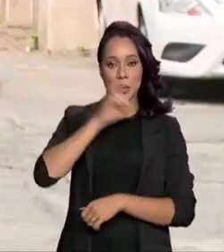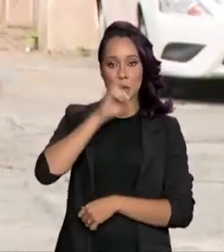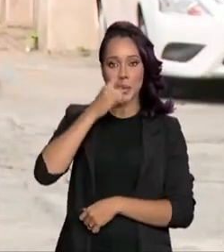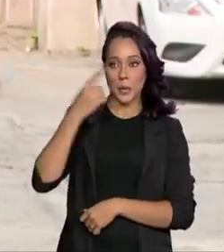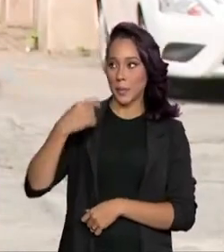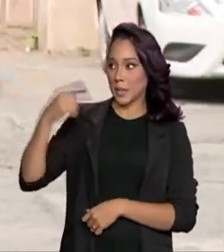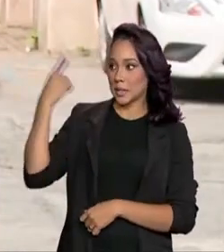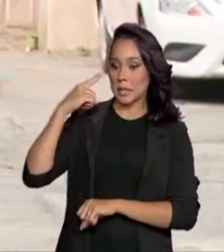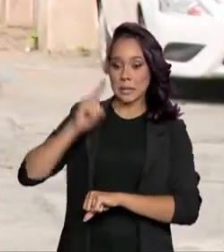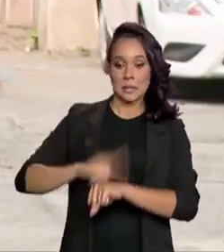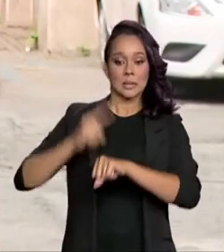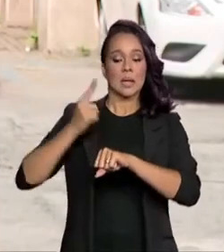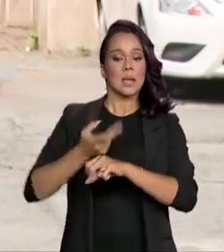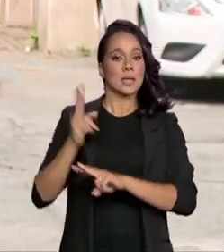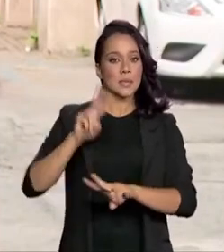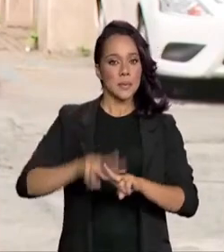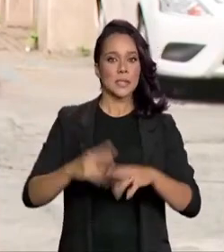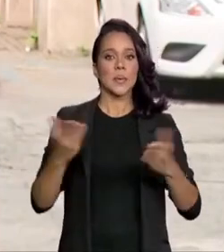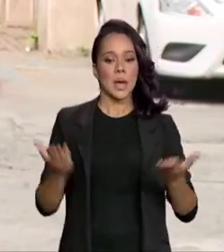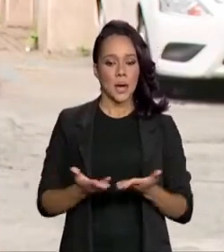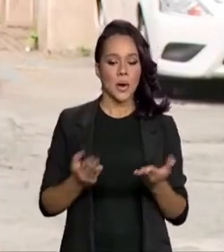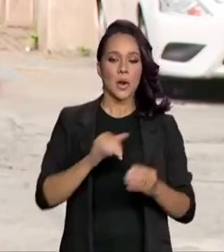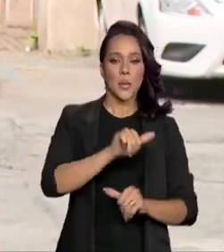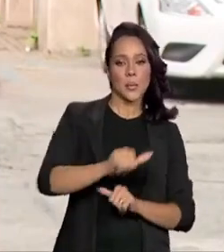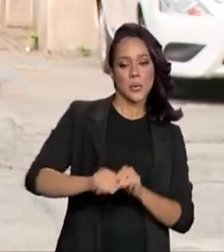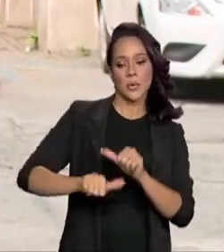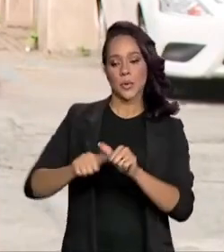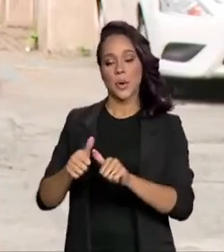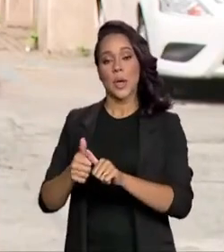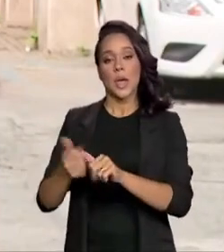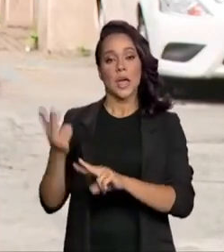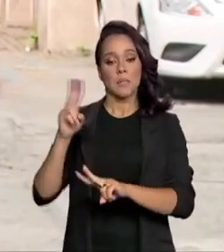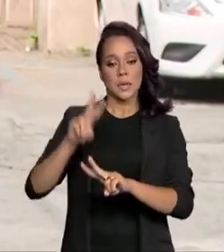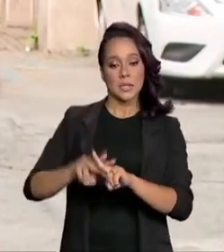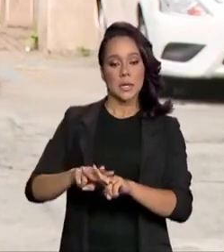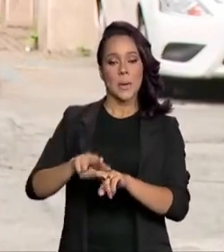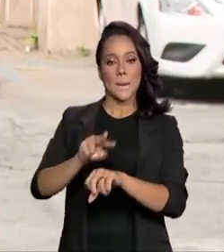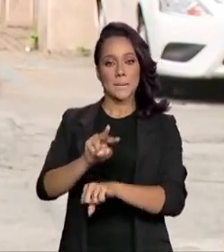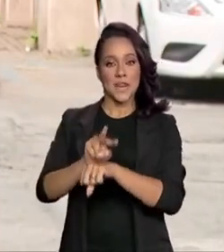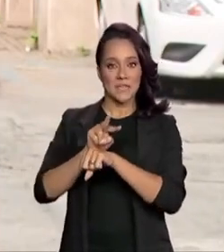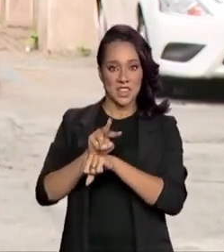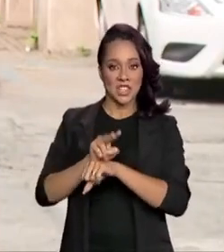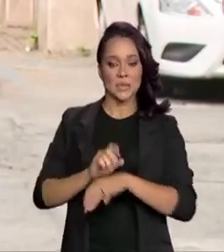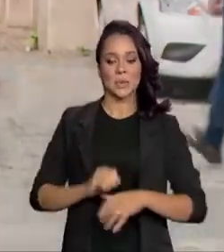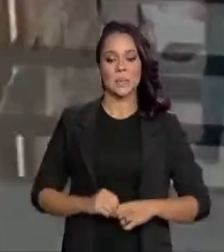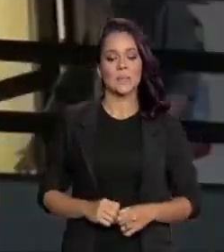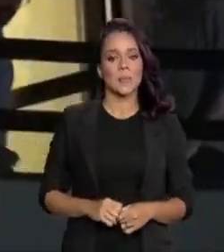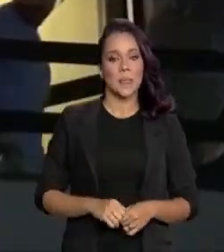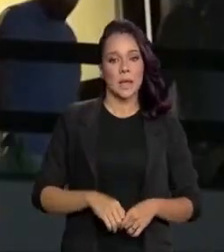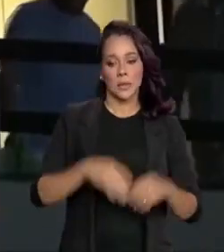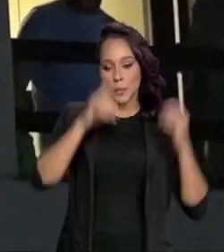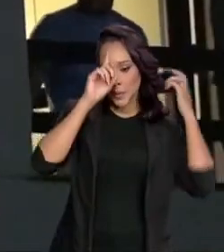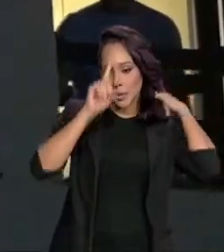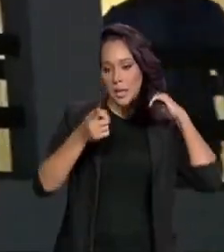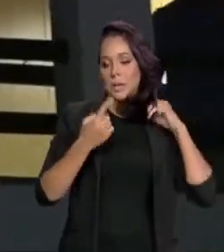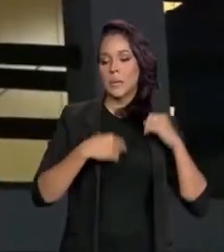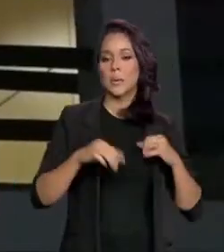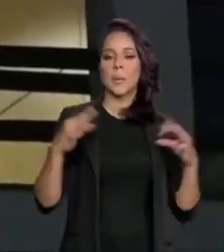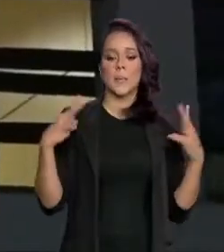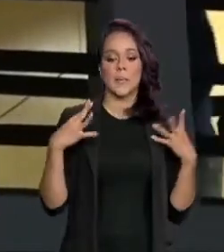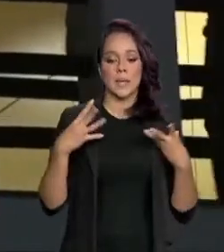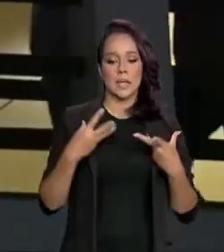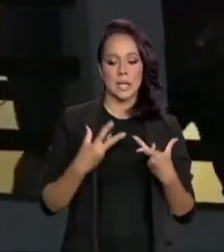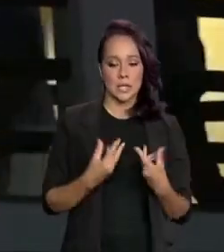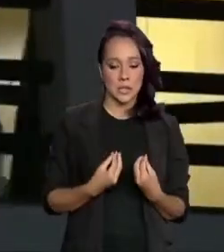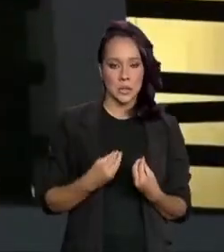em flagrante e essa prisão agora foi convertida em prisão preventiva. Na determinação, o ministro Alexandre de